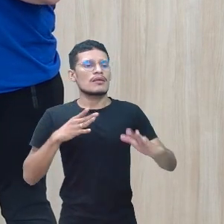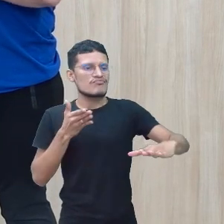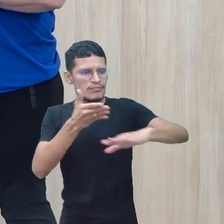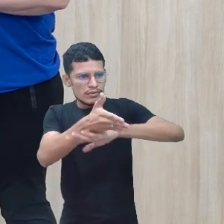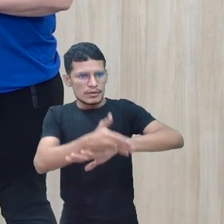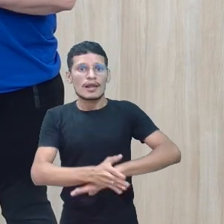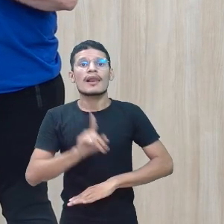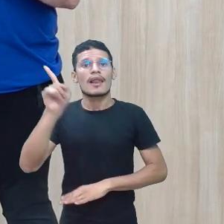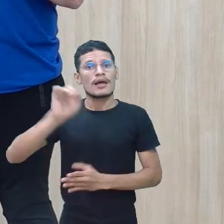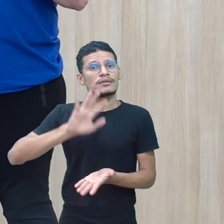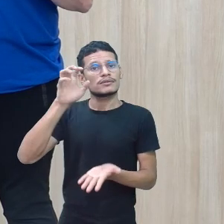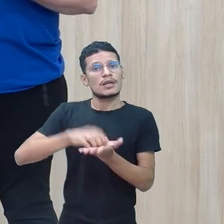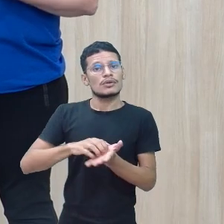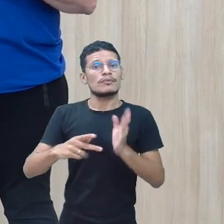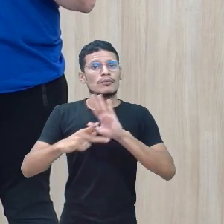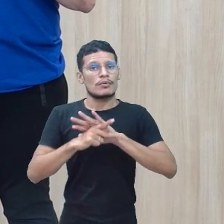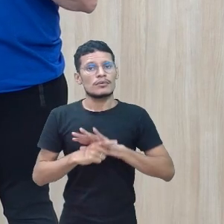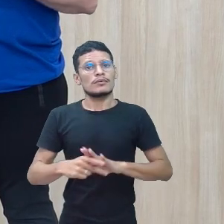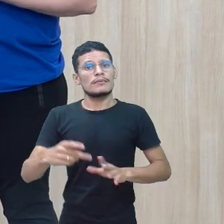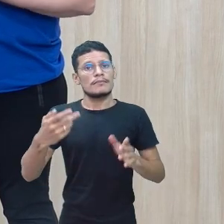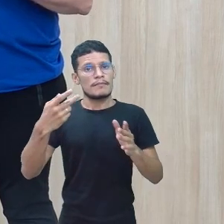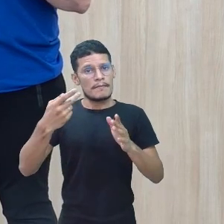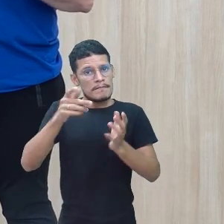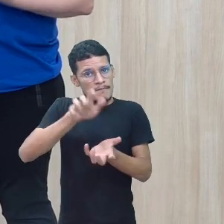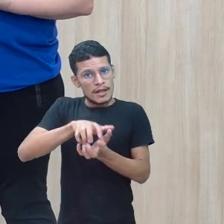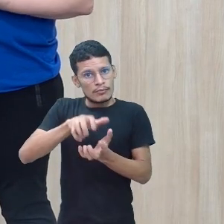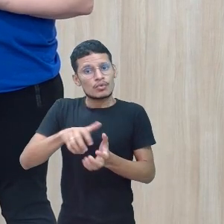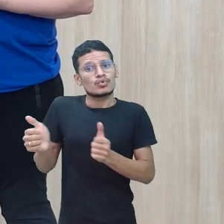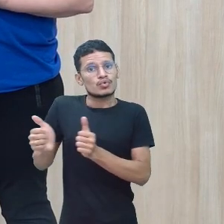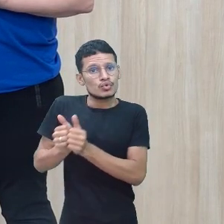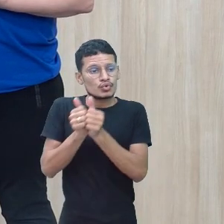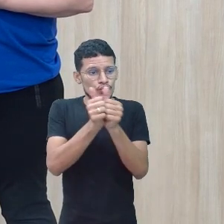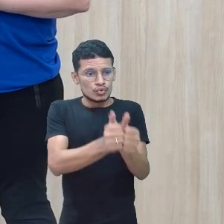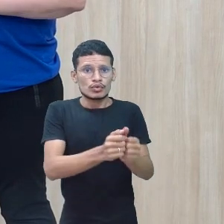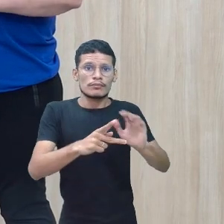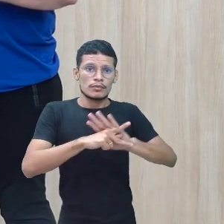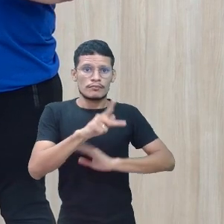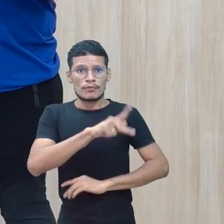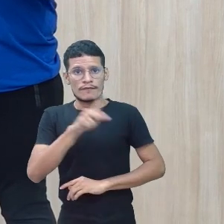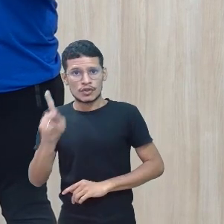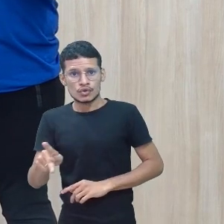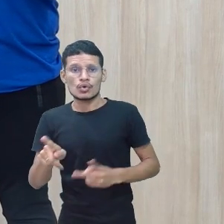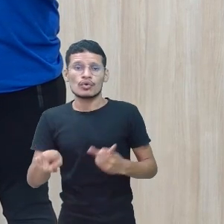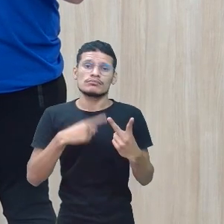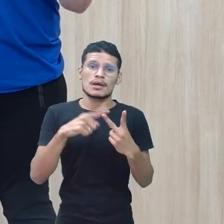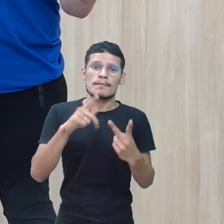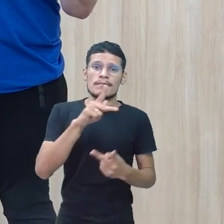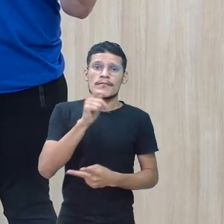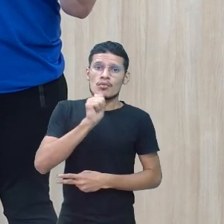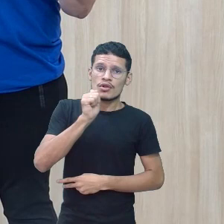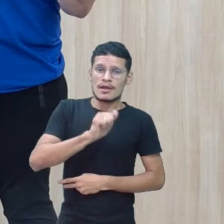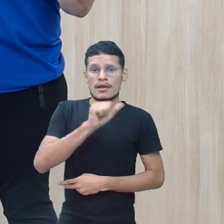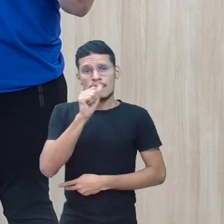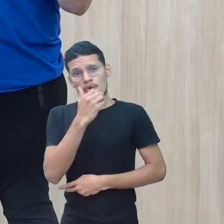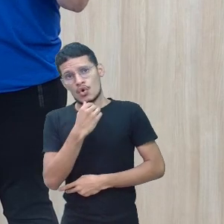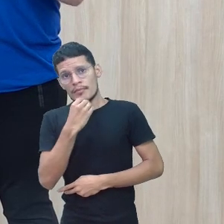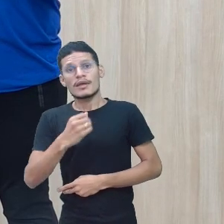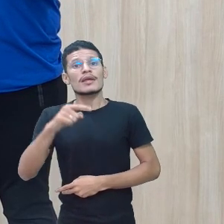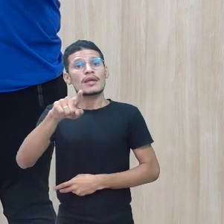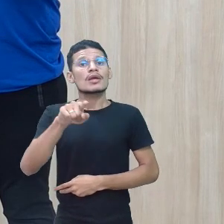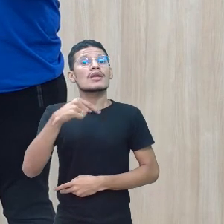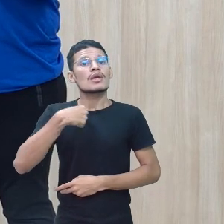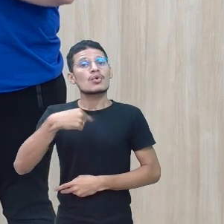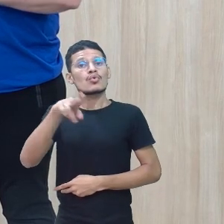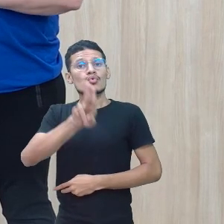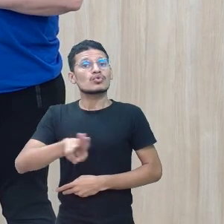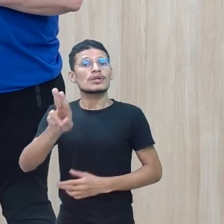foram acompanhados pelos professores e professoras da escola. Então, ao invés de usar a palavra aluno, eu